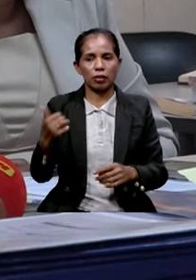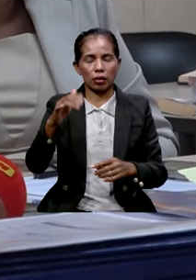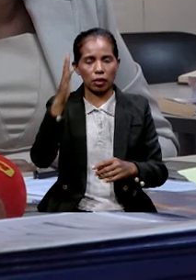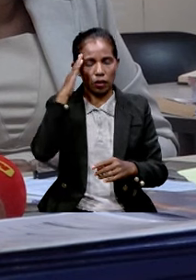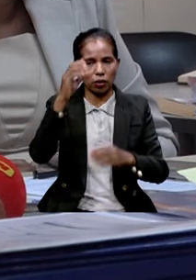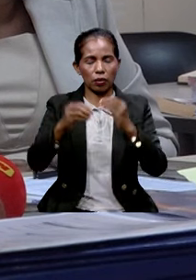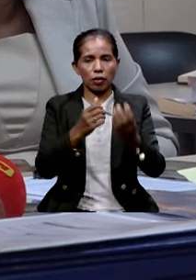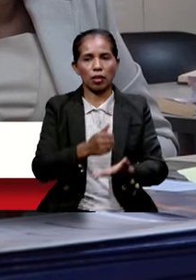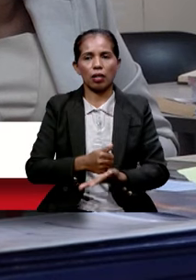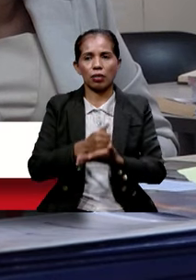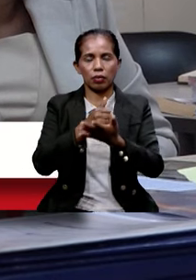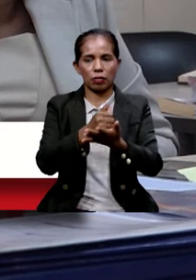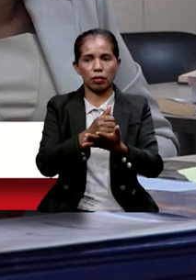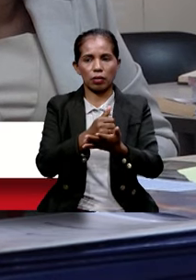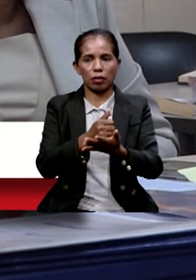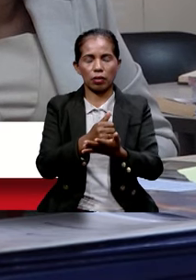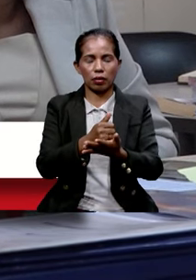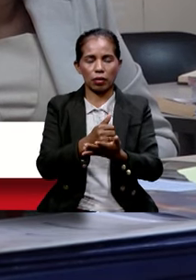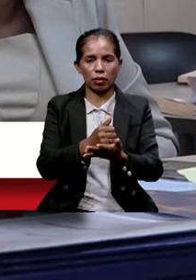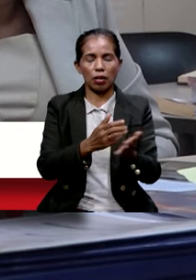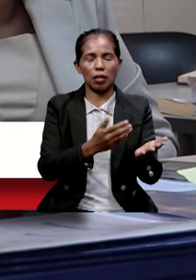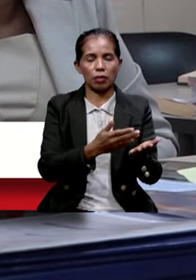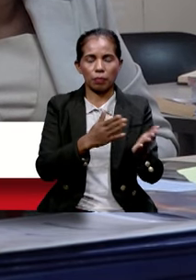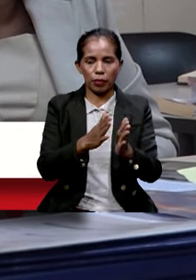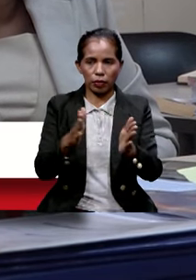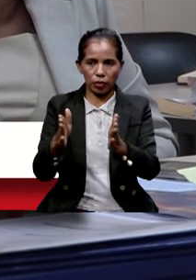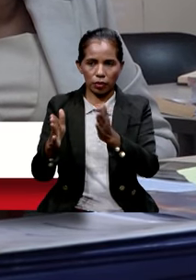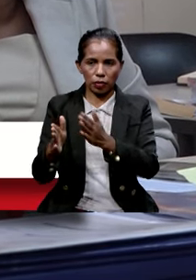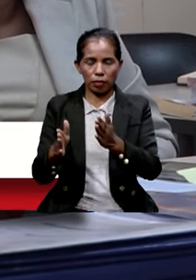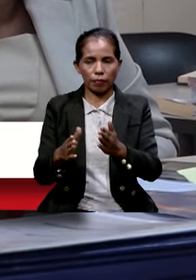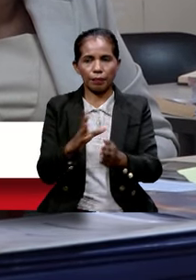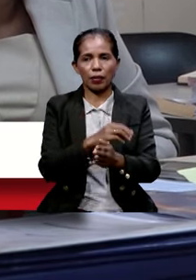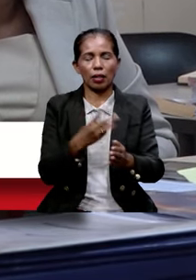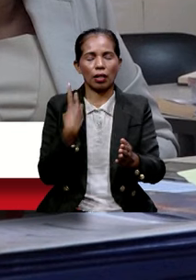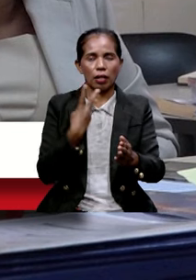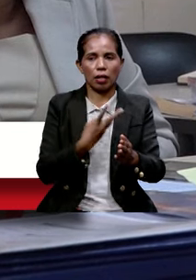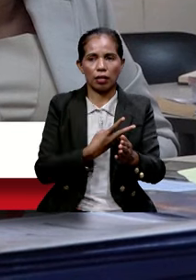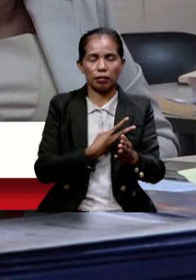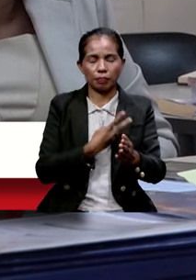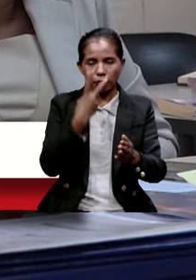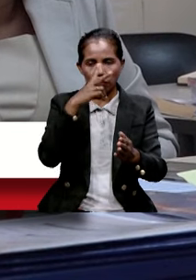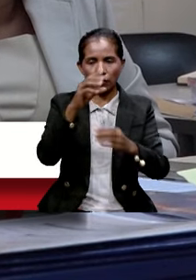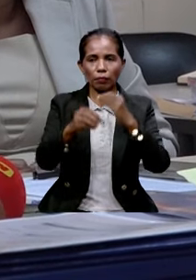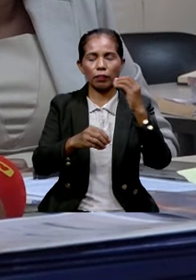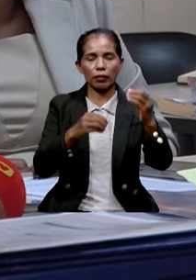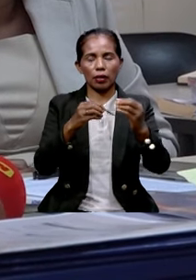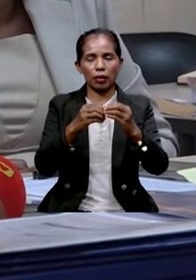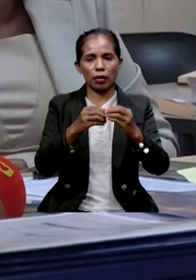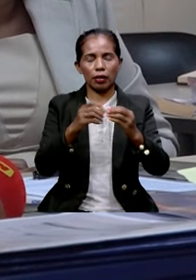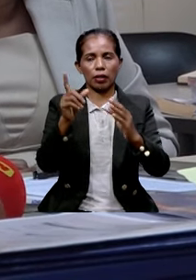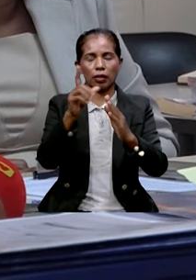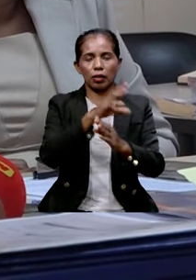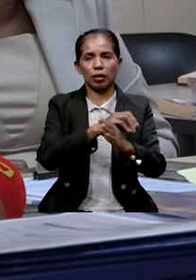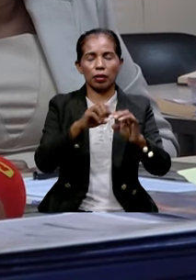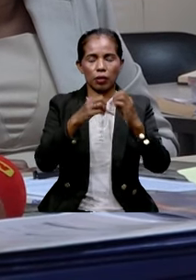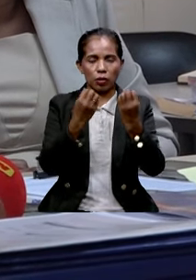para facilitar isso? Facilita o processo mesmo, mas também mal para tu enfraquecer o órgão e é